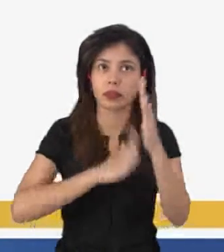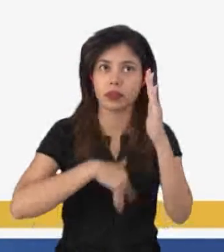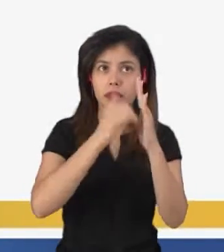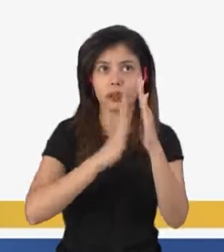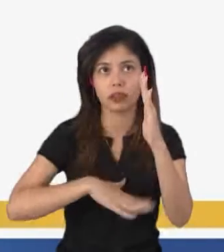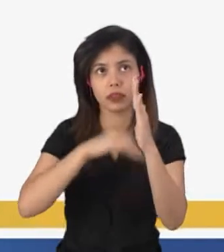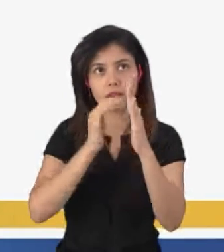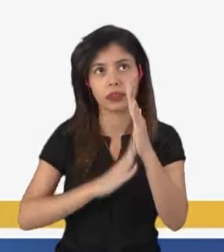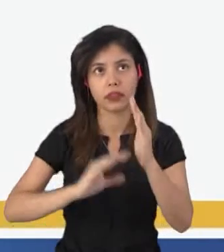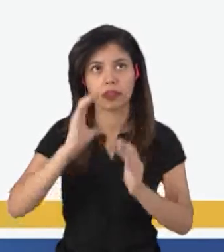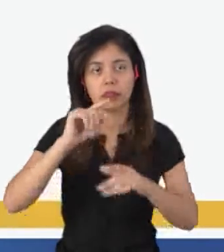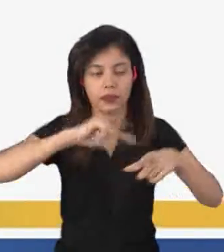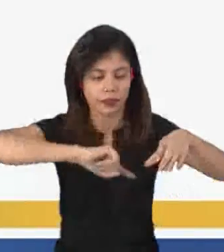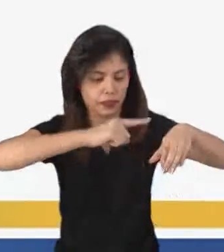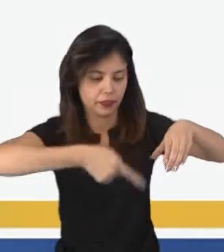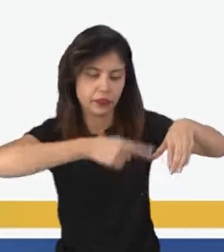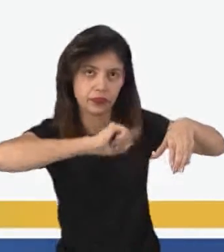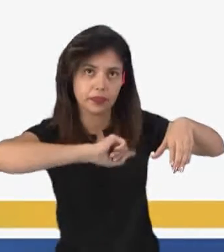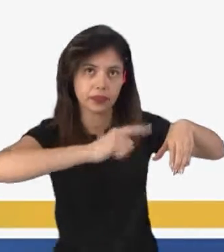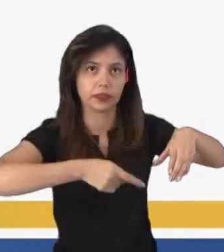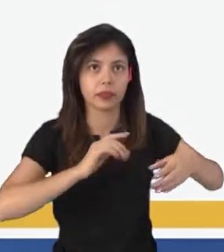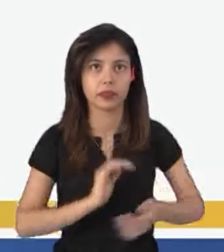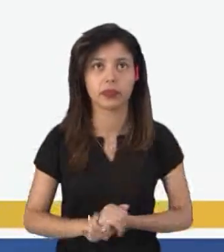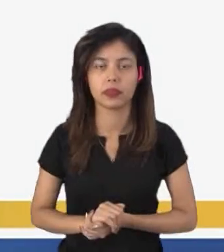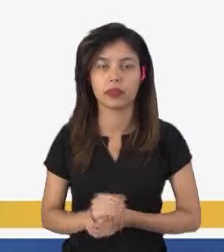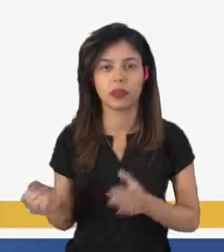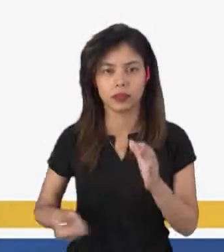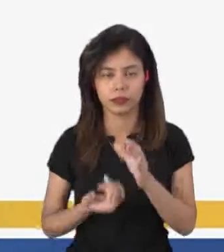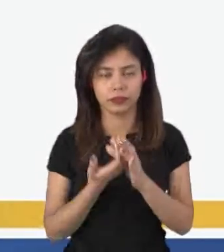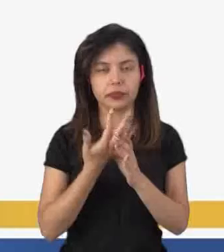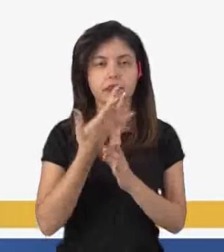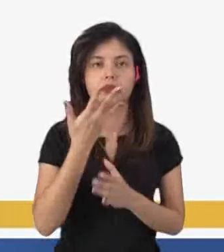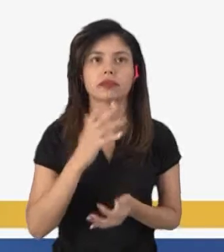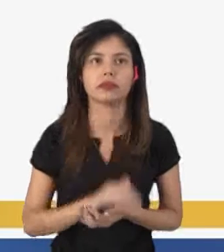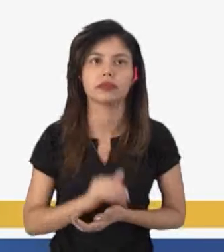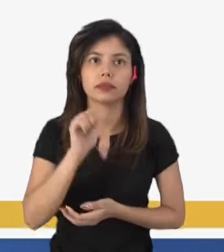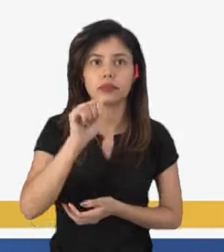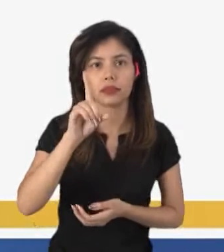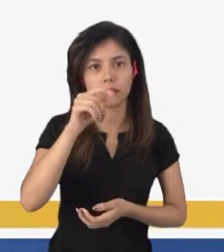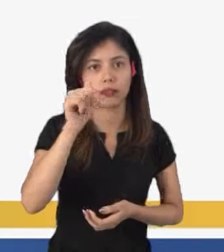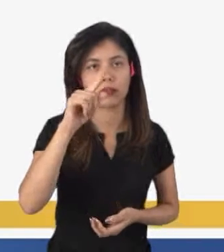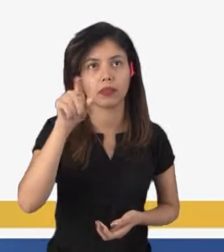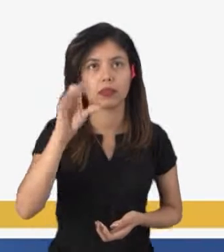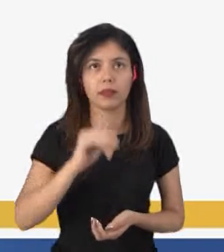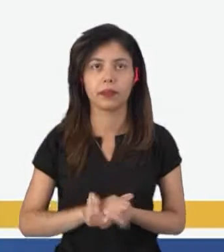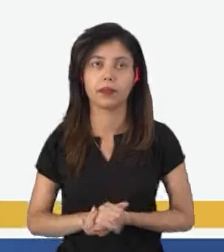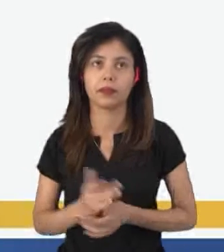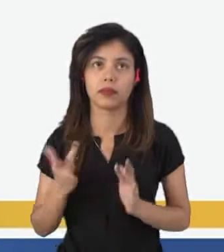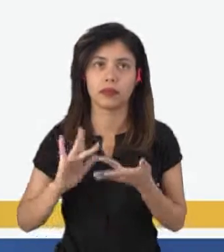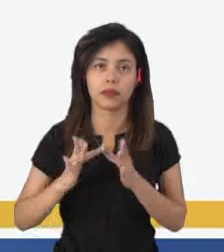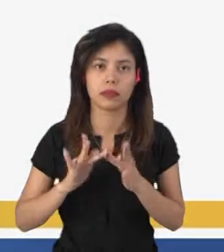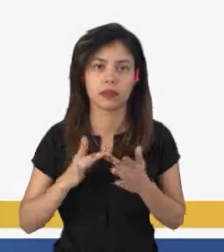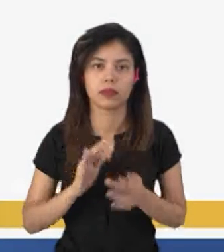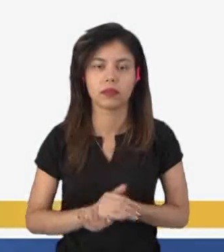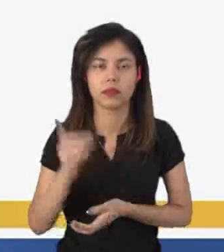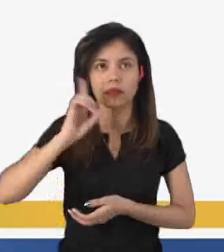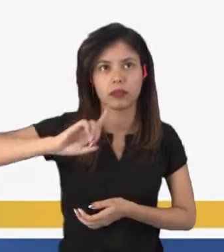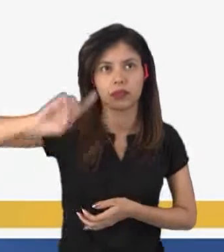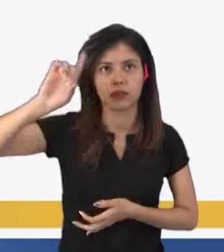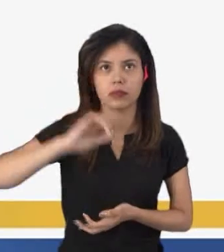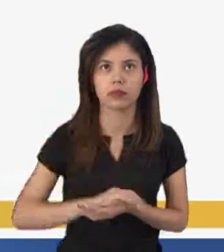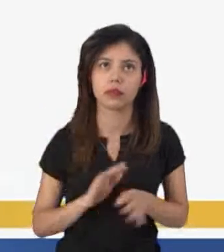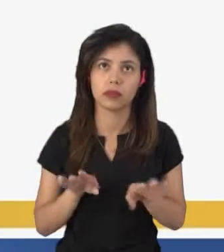da Caverna Sistina, né? Onde está a criação de Adão, né? Tendo contato com Deus,